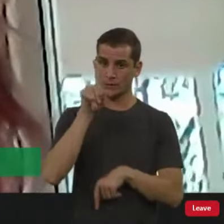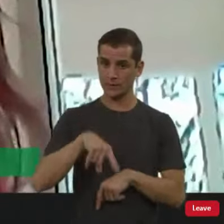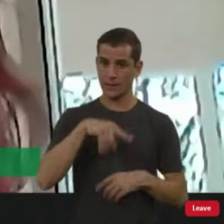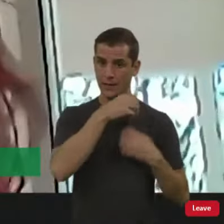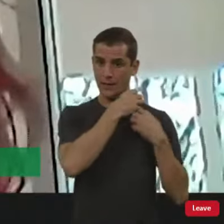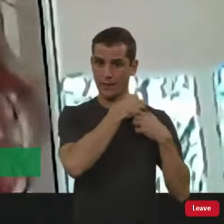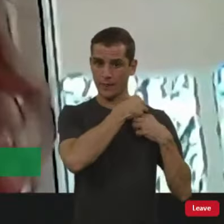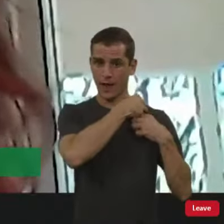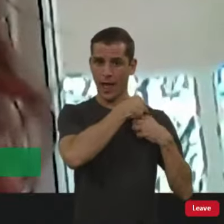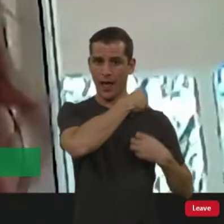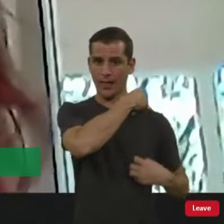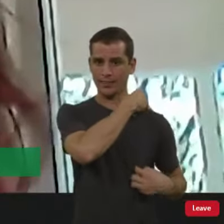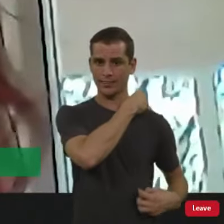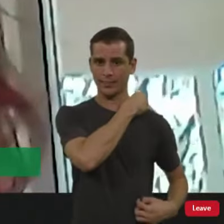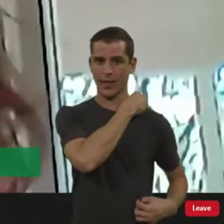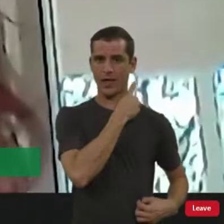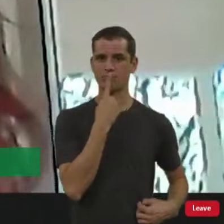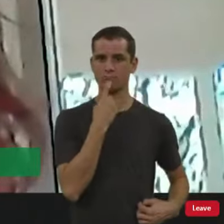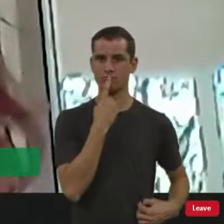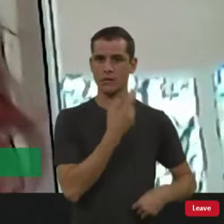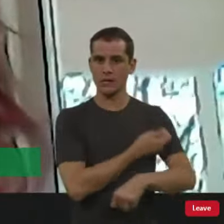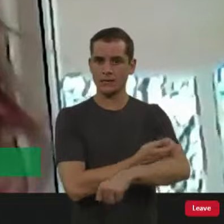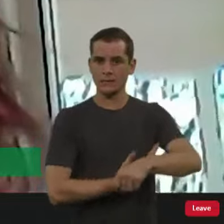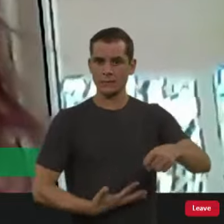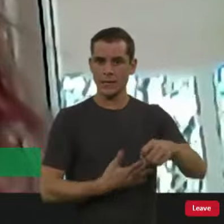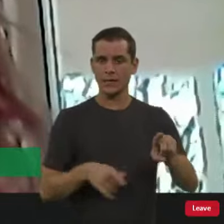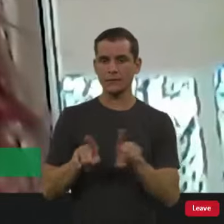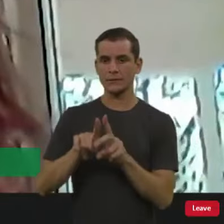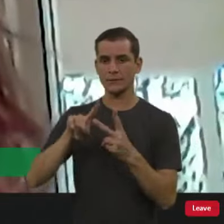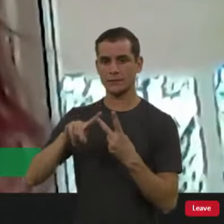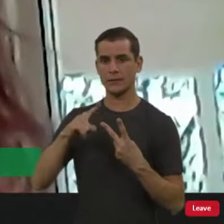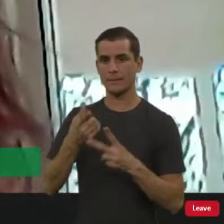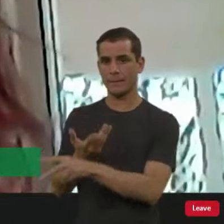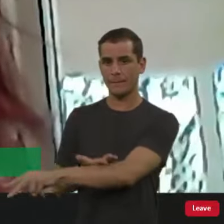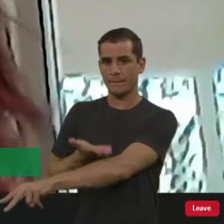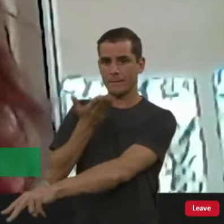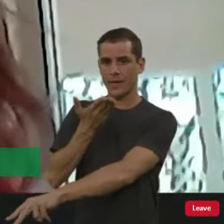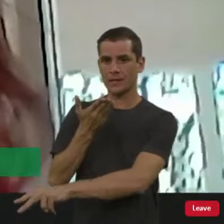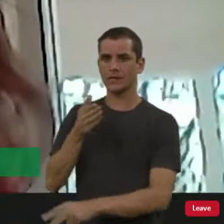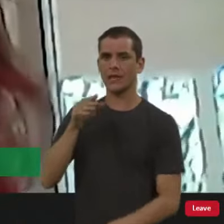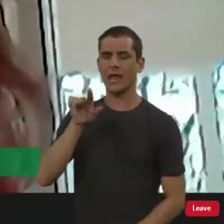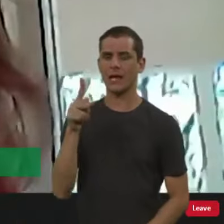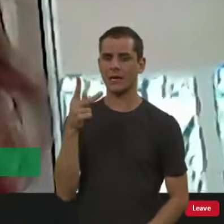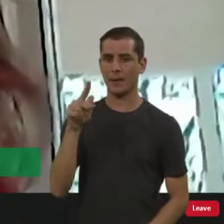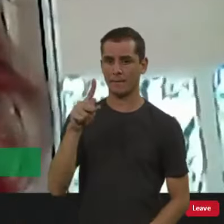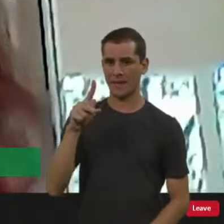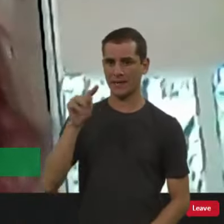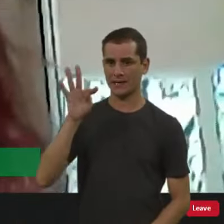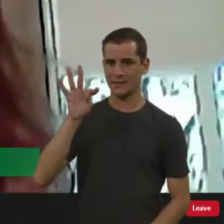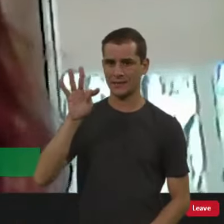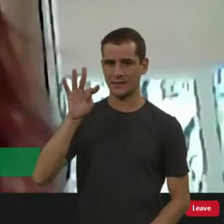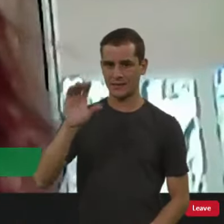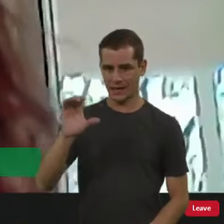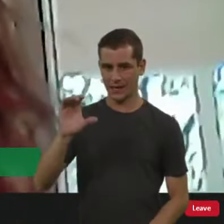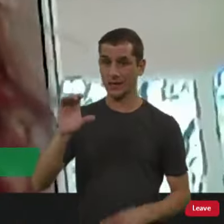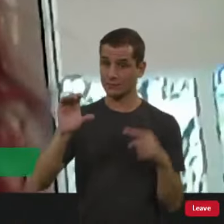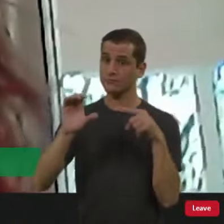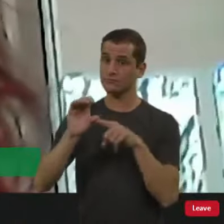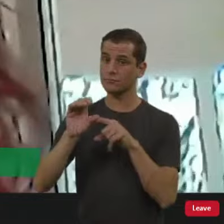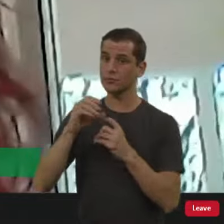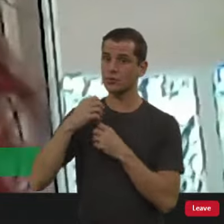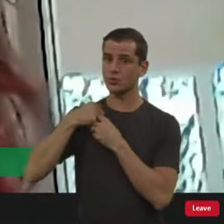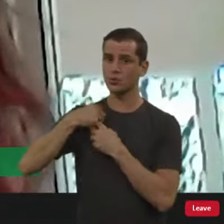pulmonar e a hipertensão pulmonar tromboembólica crônica, HPTEC. Então, eu quero começar com boas notícias, né,